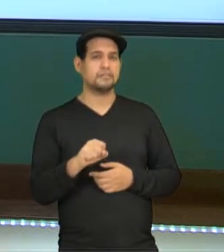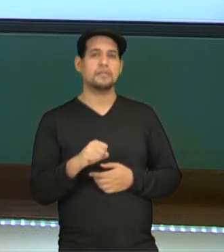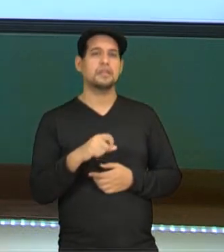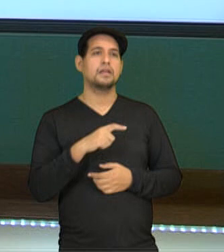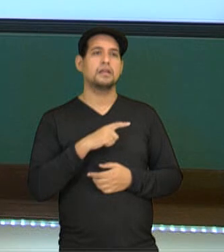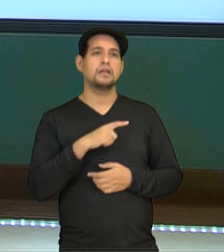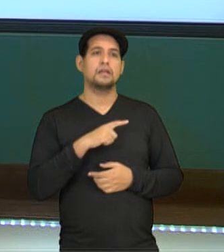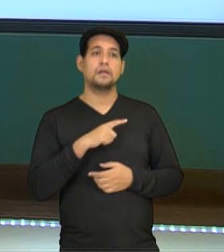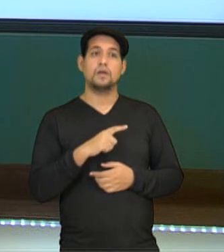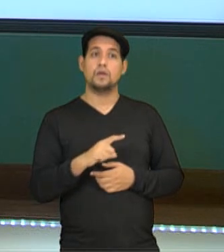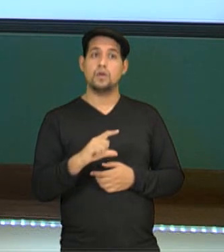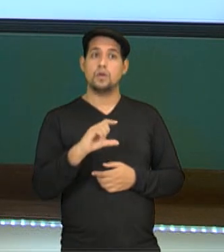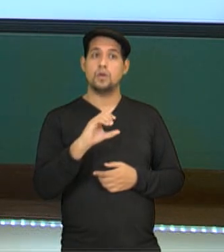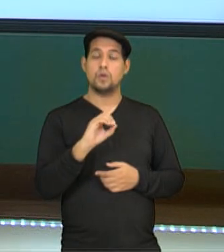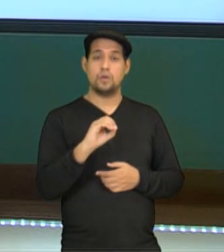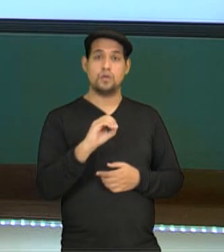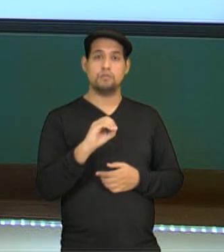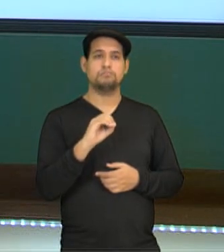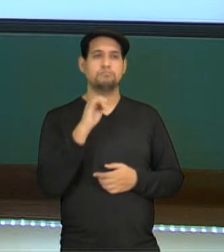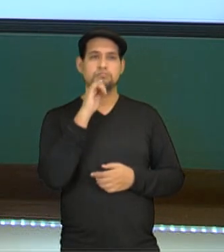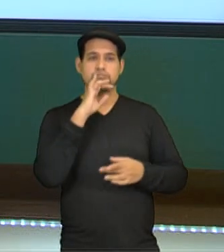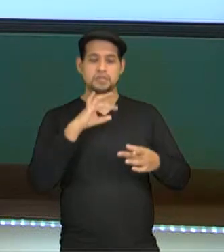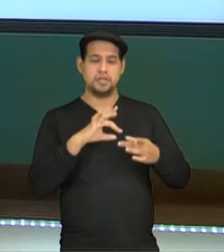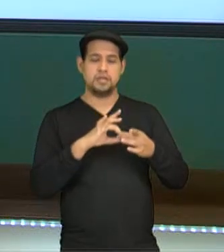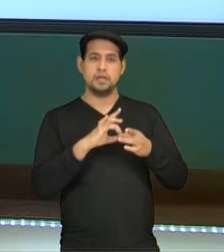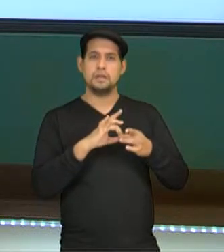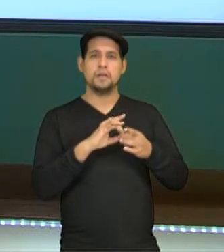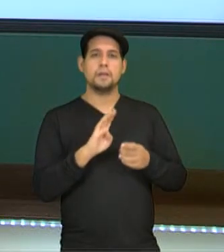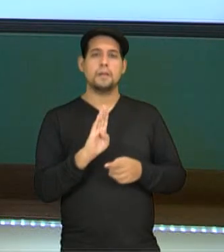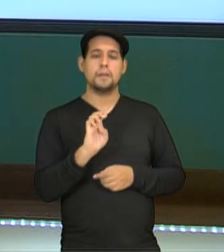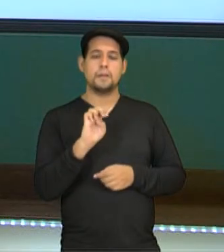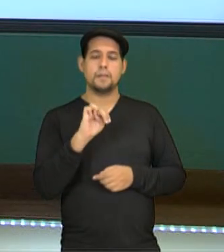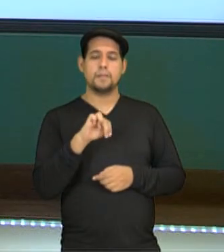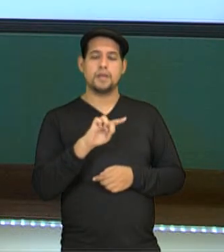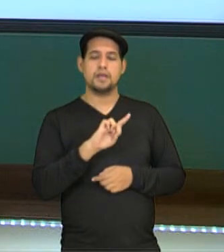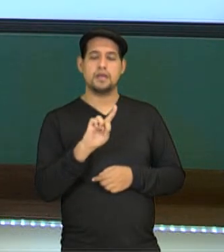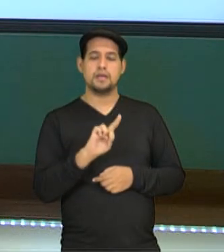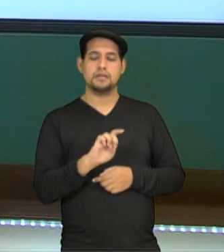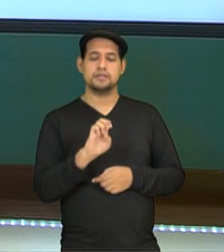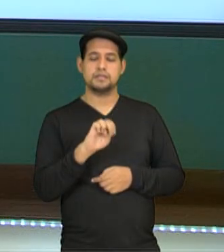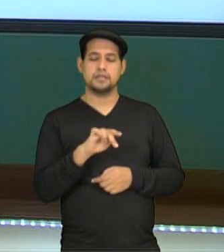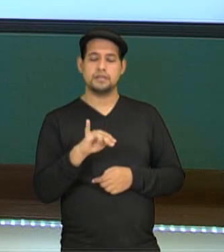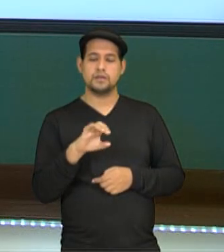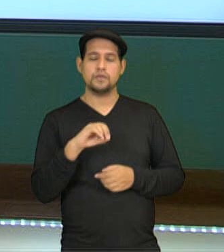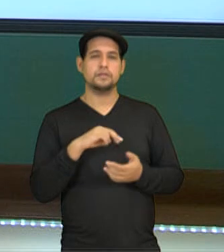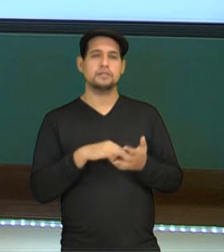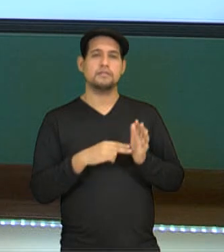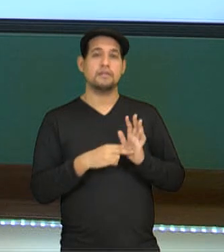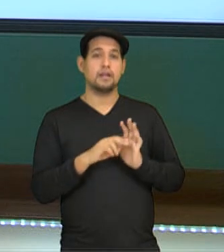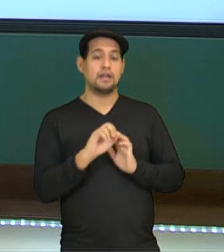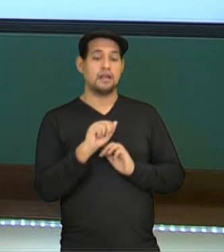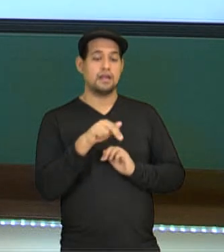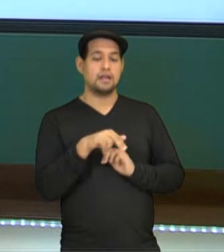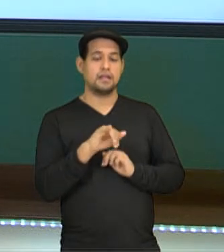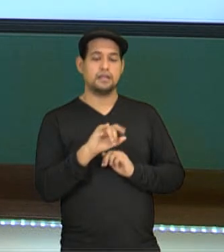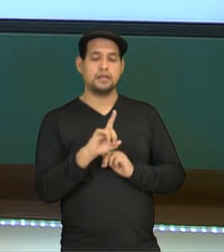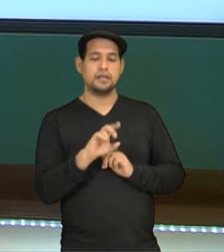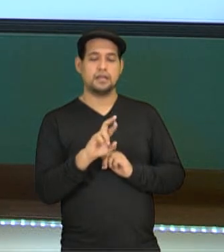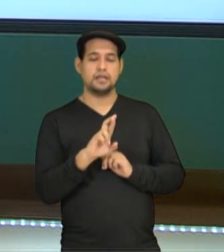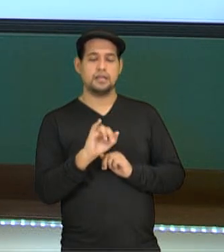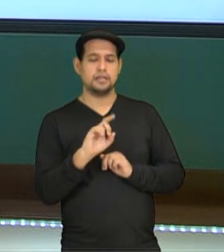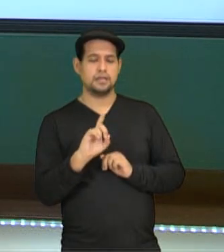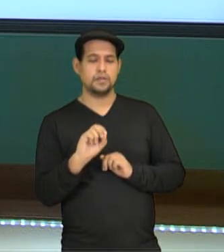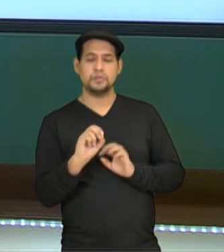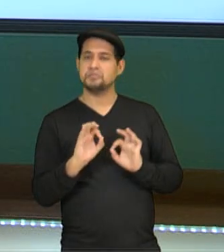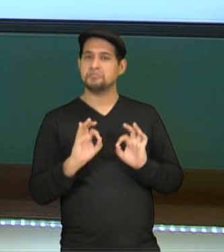aqui um anel aromático, um anel benzênico, então vai ser um anidrido